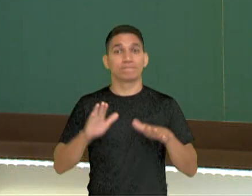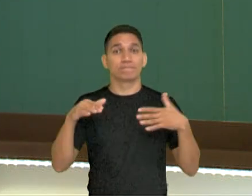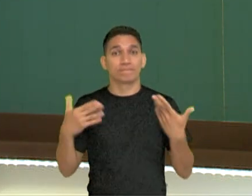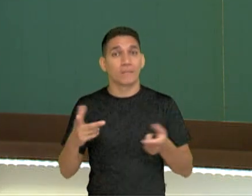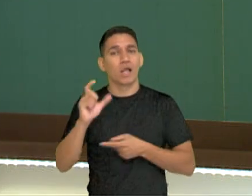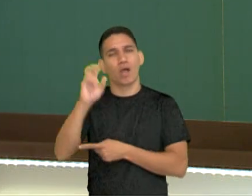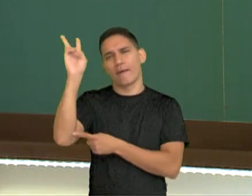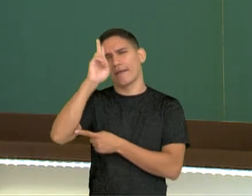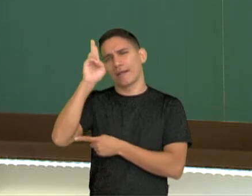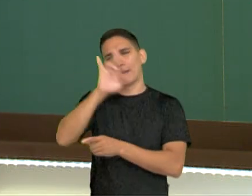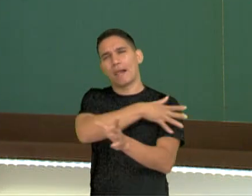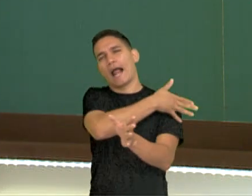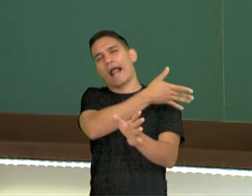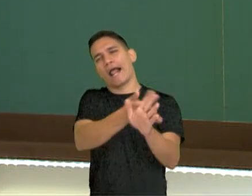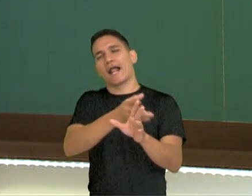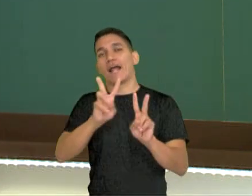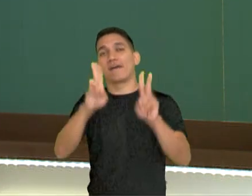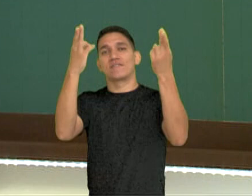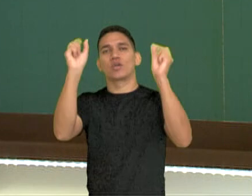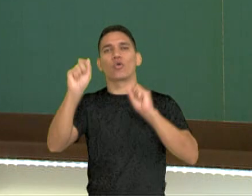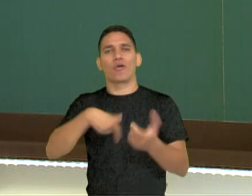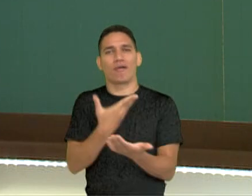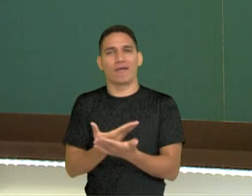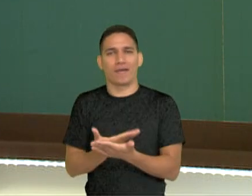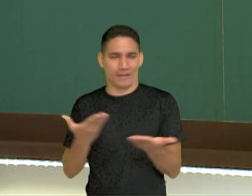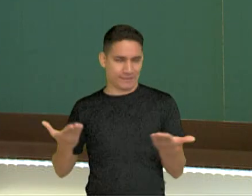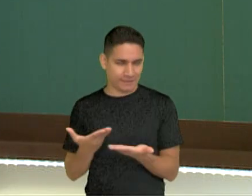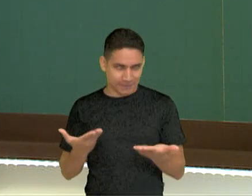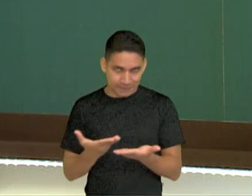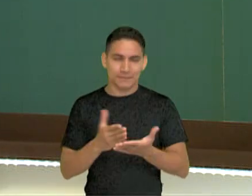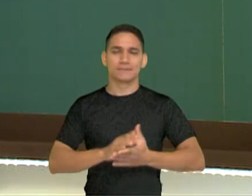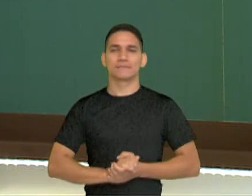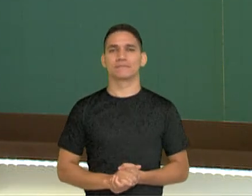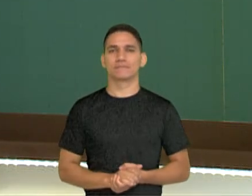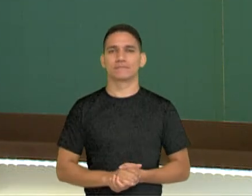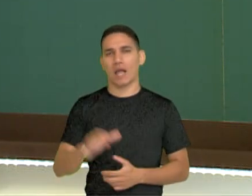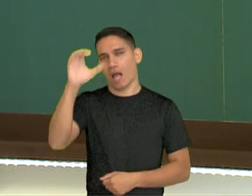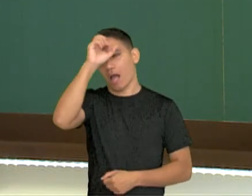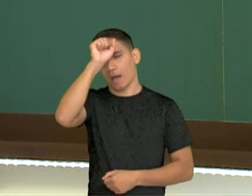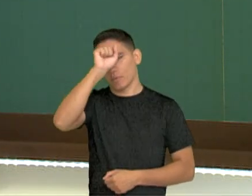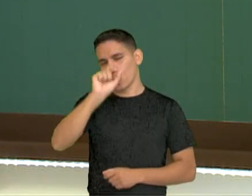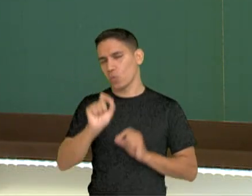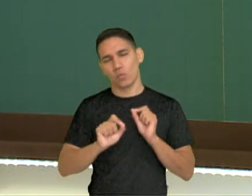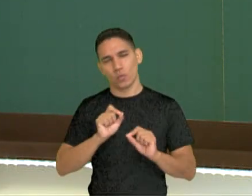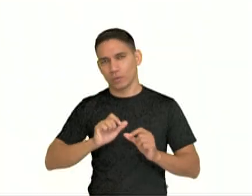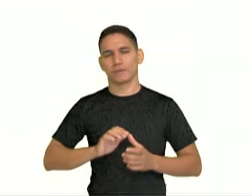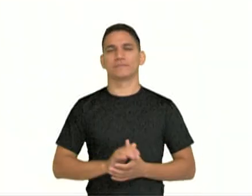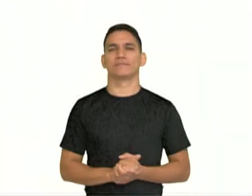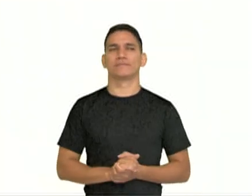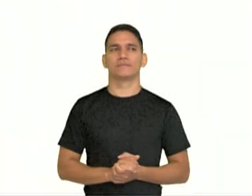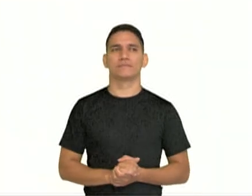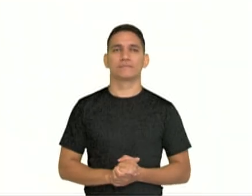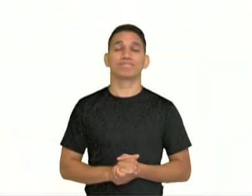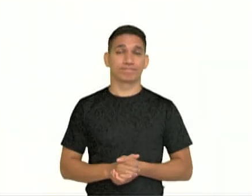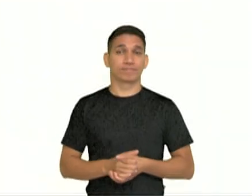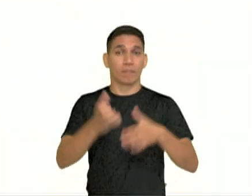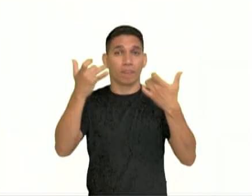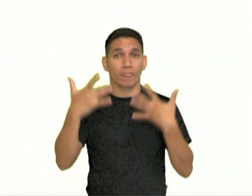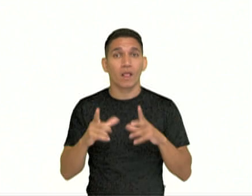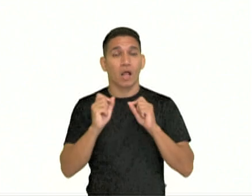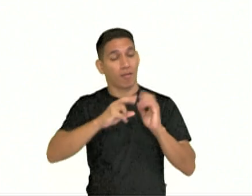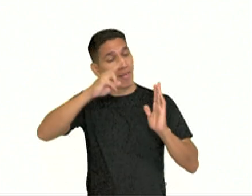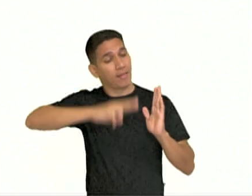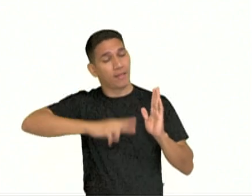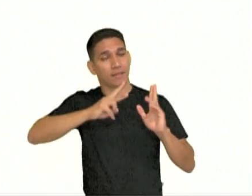Vamos então retomar então o que nós conversamos, né, o que nós aprendemos na aula de hoje. Vamos lá. Então fizemos a leitura